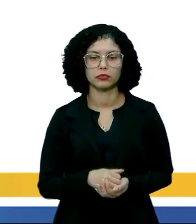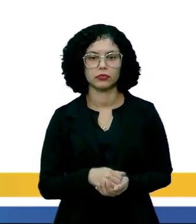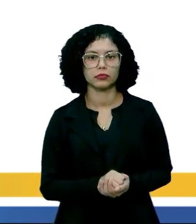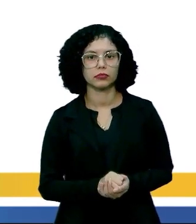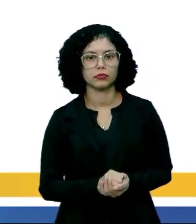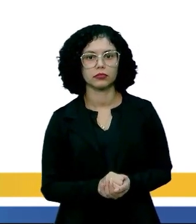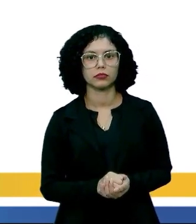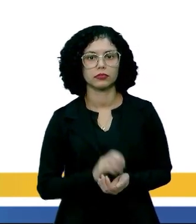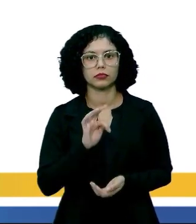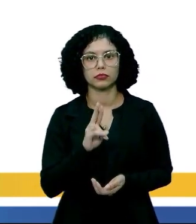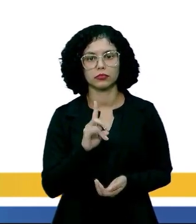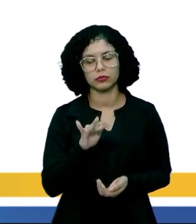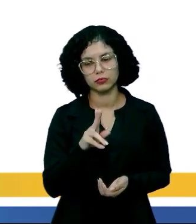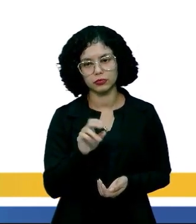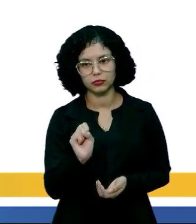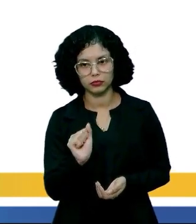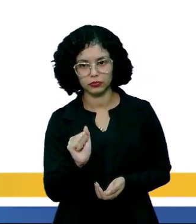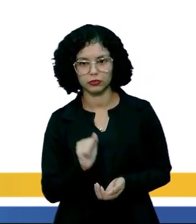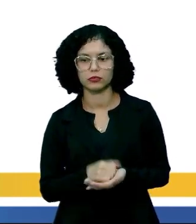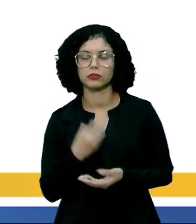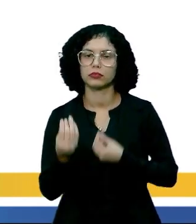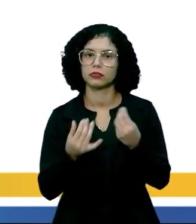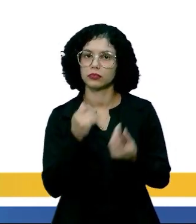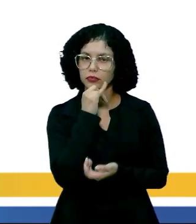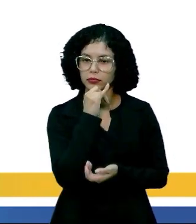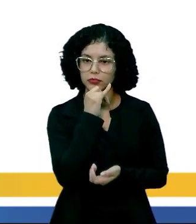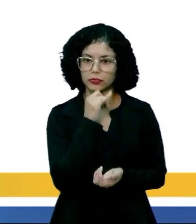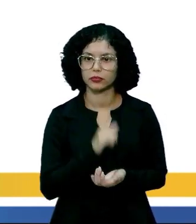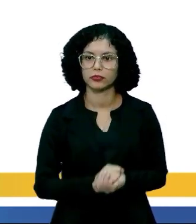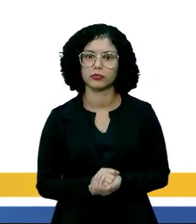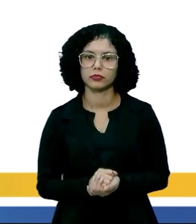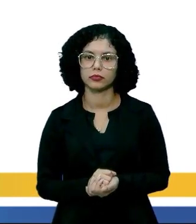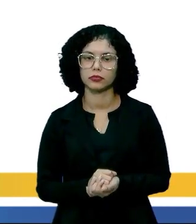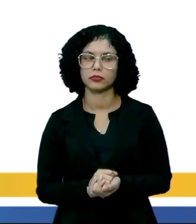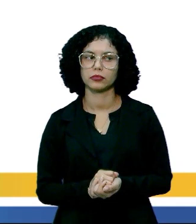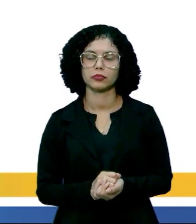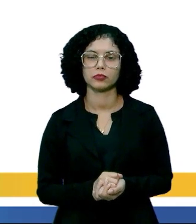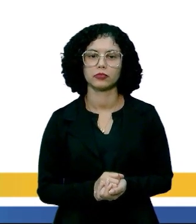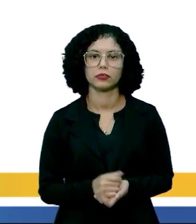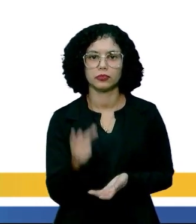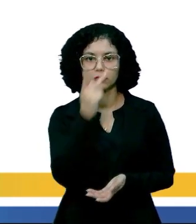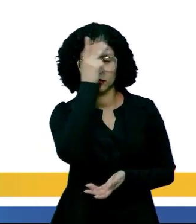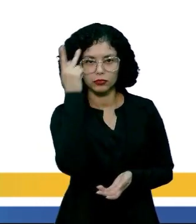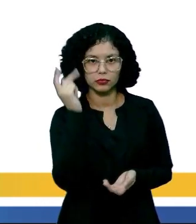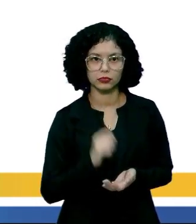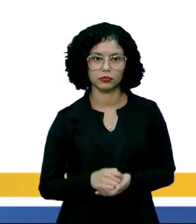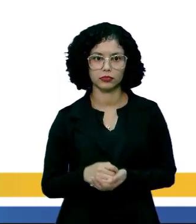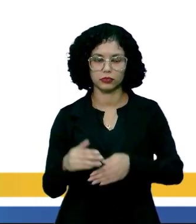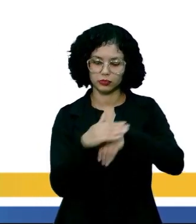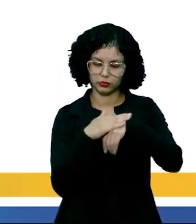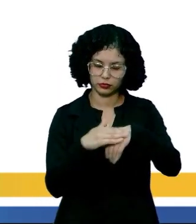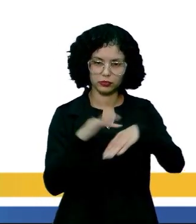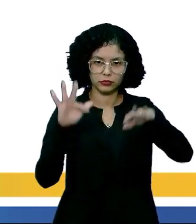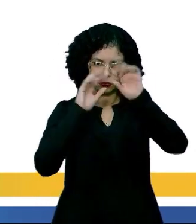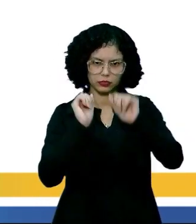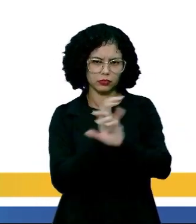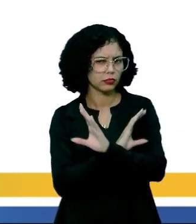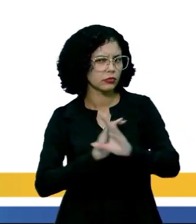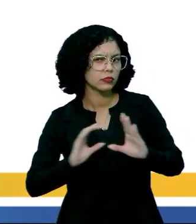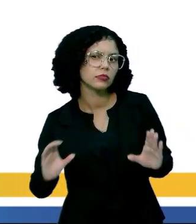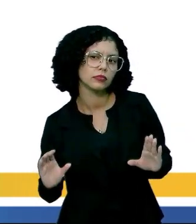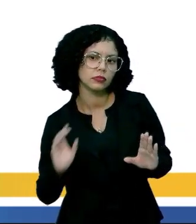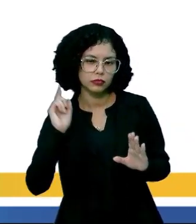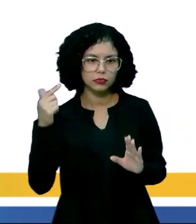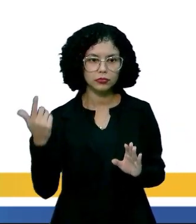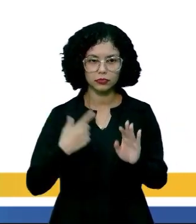sociedade, e os estigmas, né, como, por exemplo, que Pessoas de pele negra não são confiáveis, que